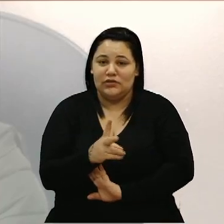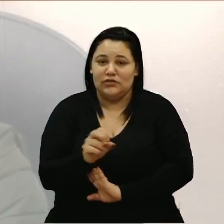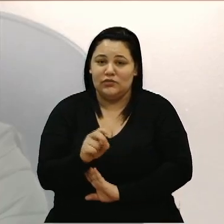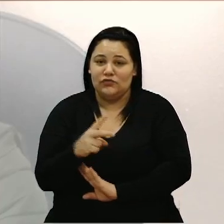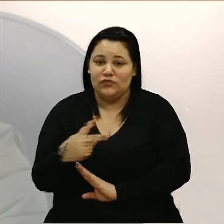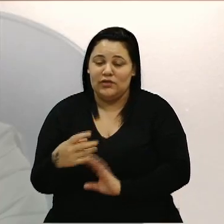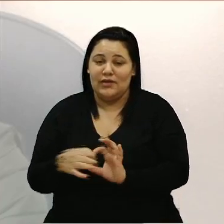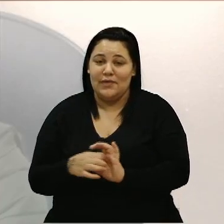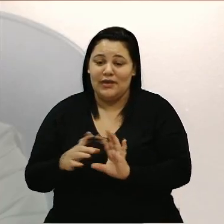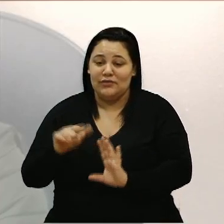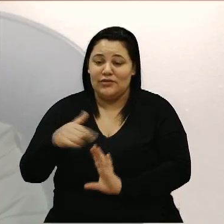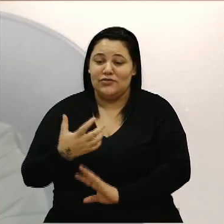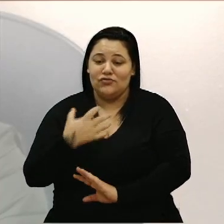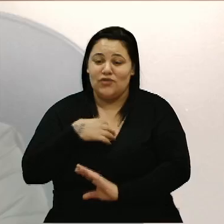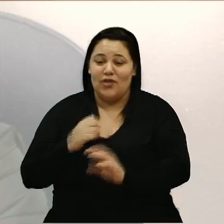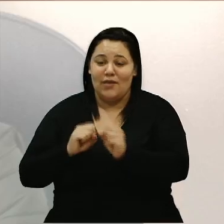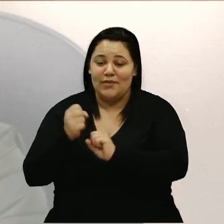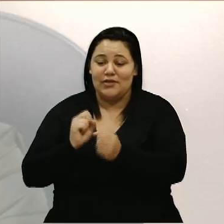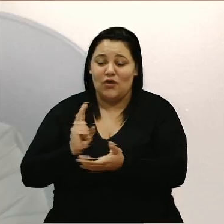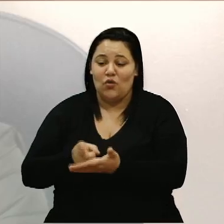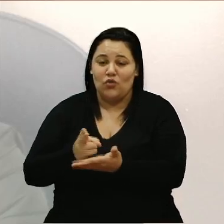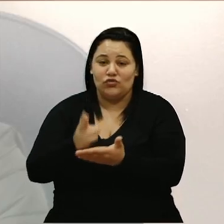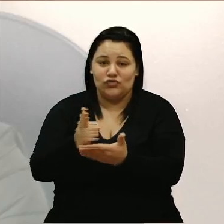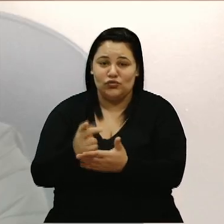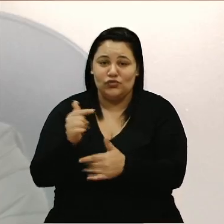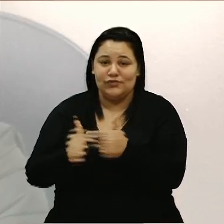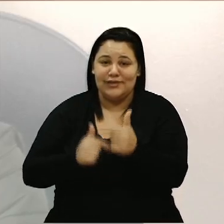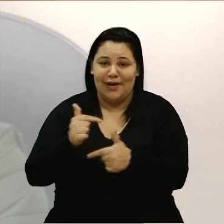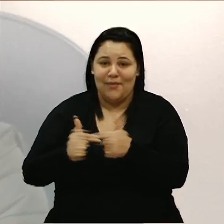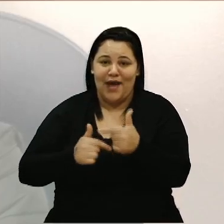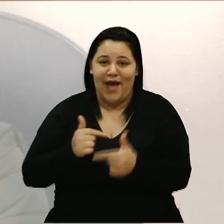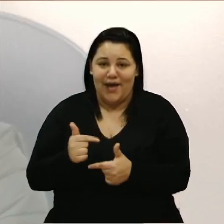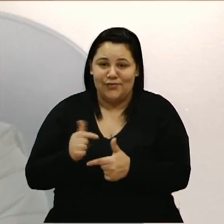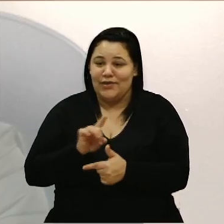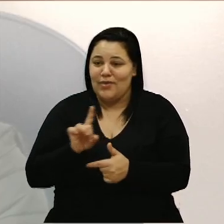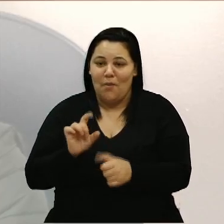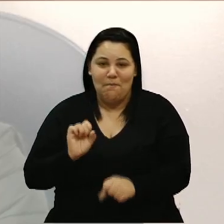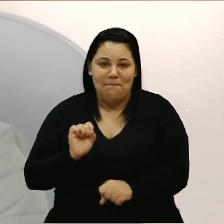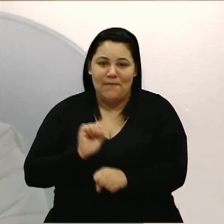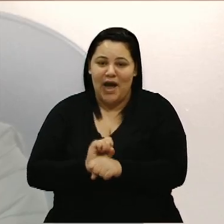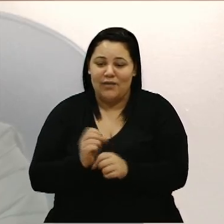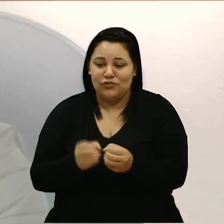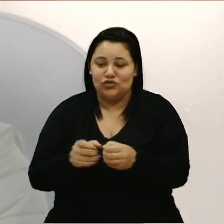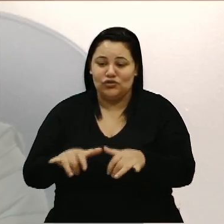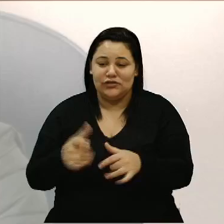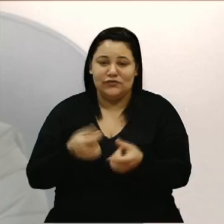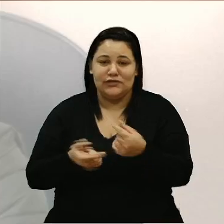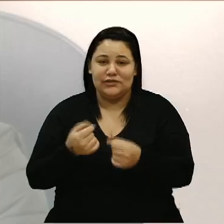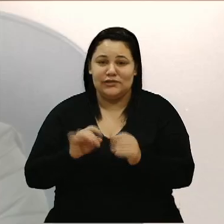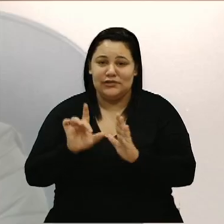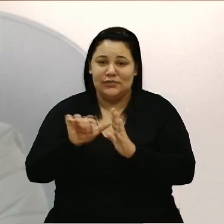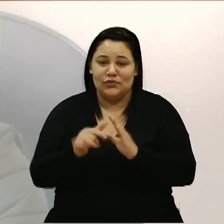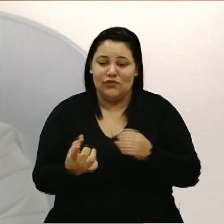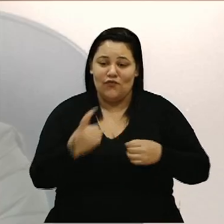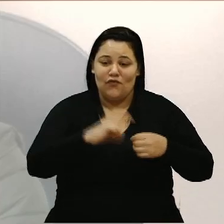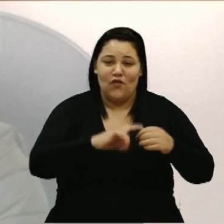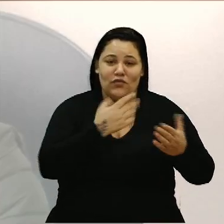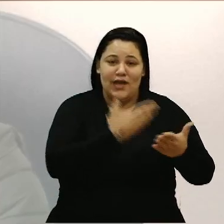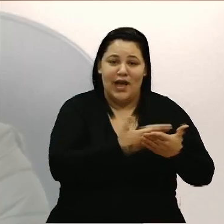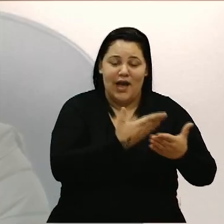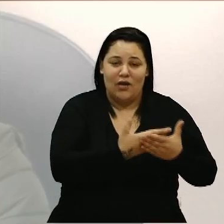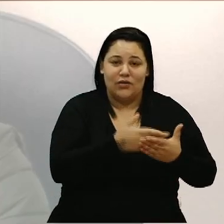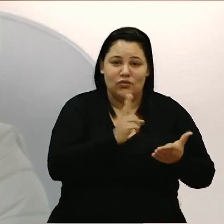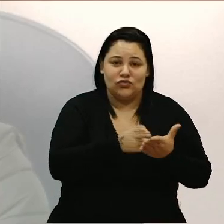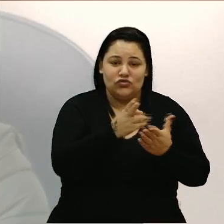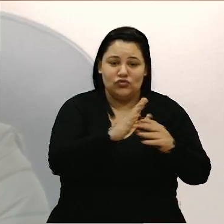que as empresas de transporte escolar mantenham suas operações sem interrupção financeira, garantindo assim a continuidade do serviço público essencial